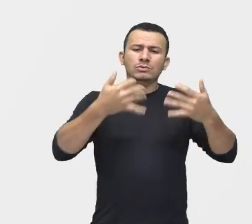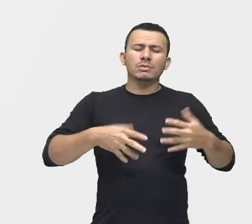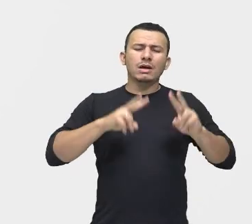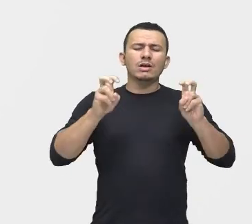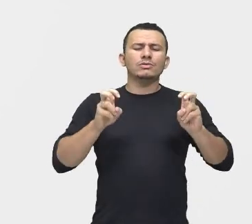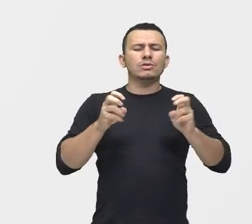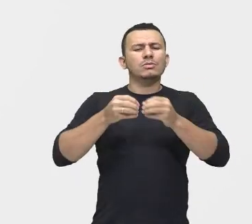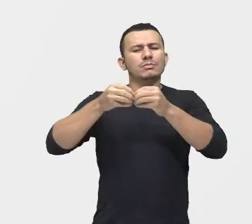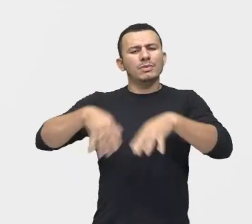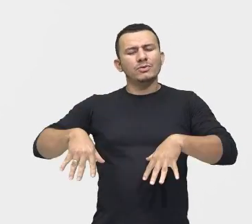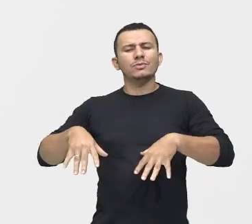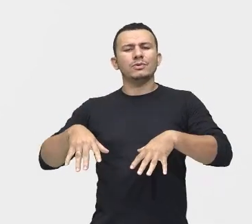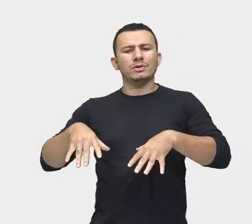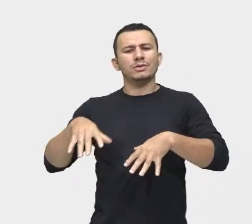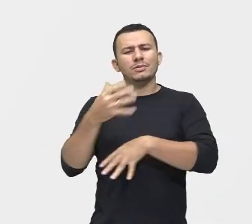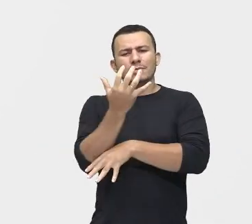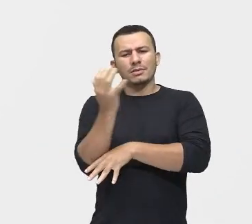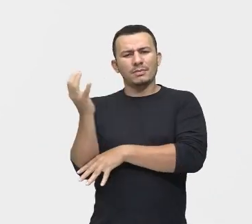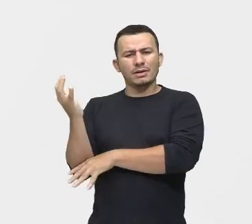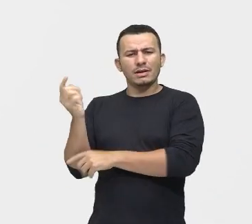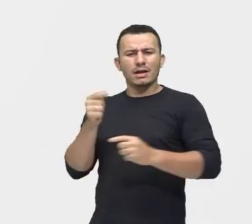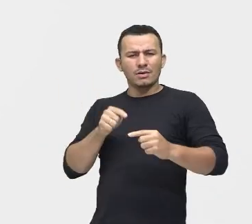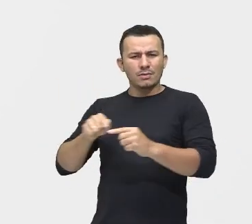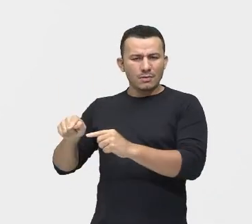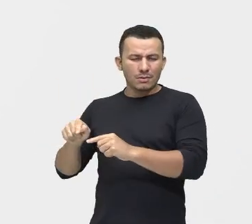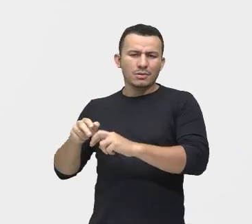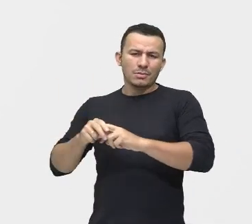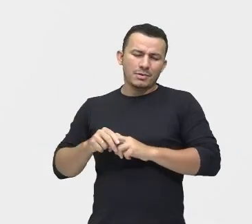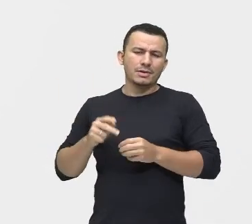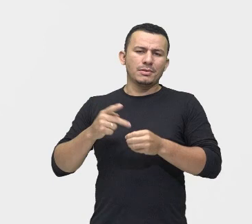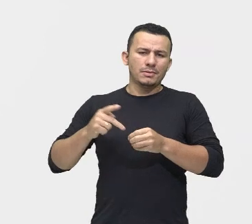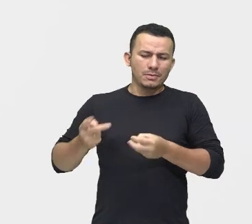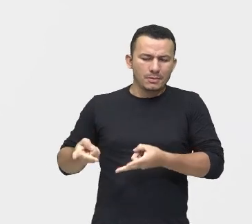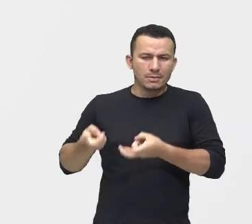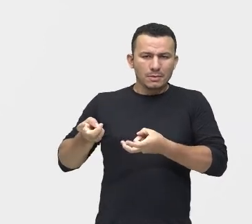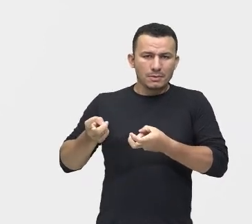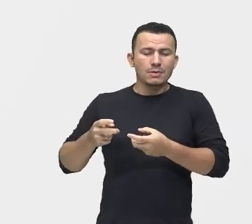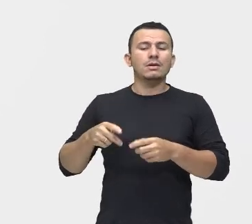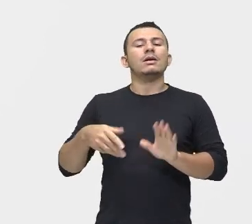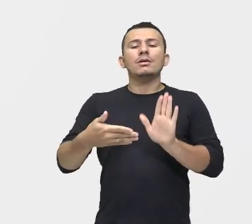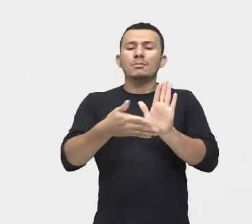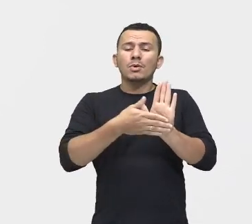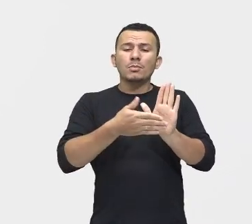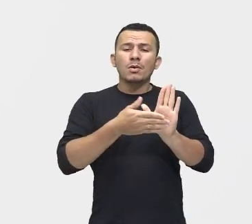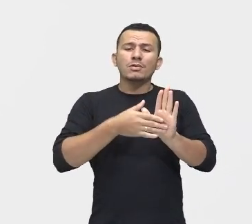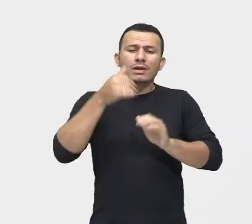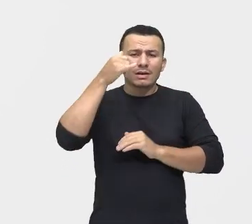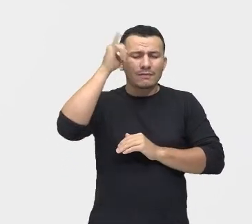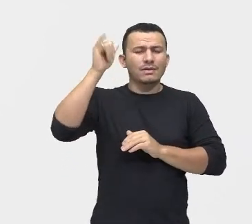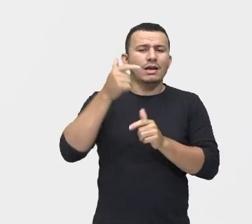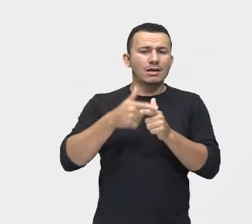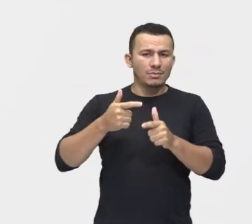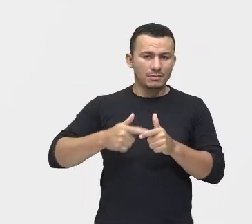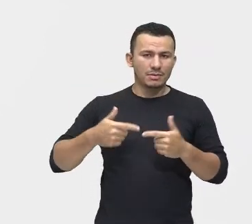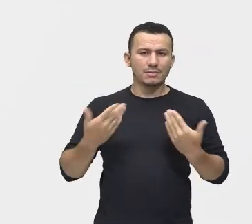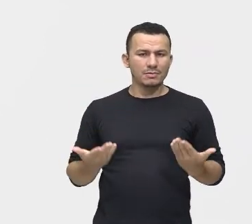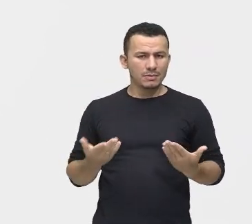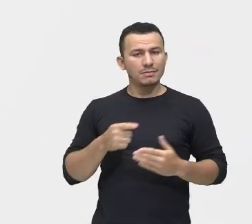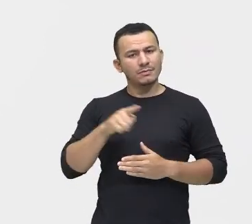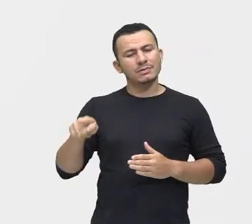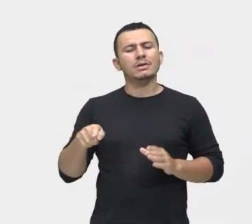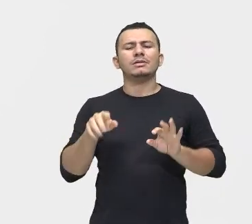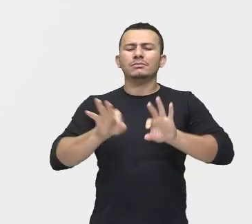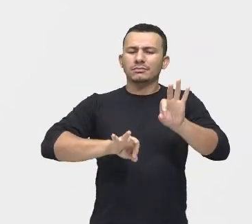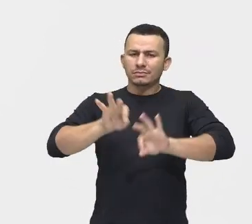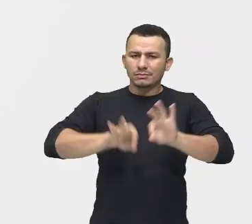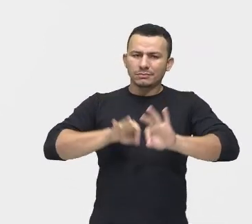ambientais causados pelo uso de combustíveis fósseis e sugerir soluções para os problemas identificados. Então, isso tem tudo